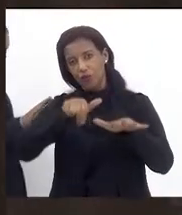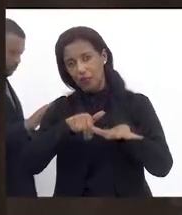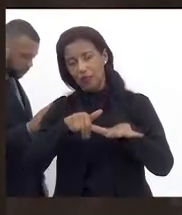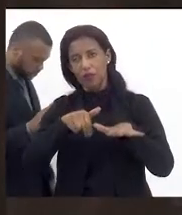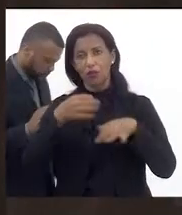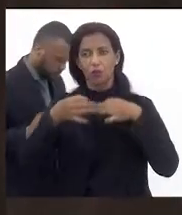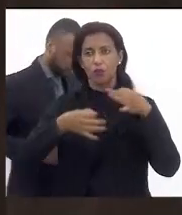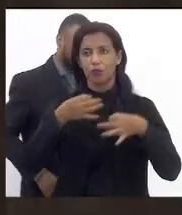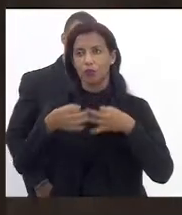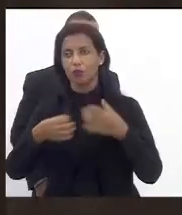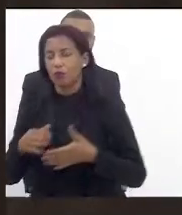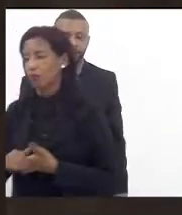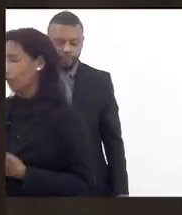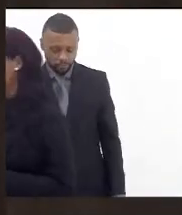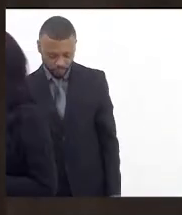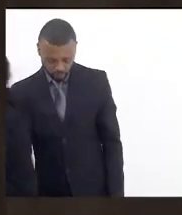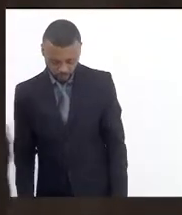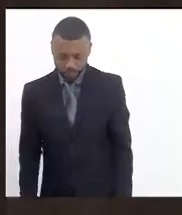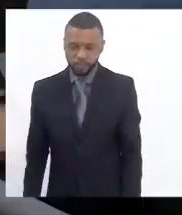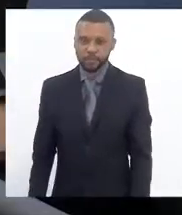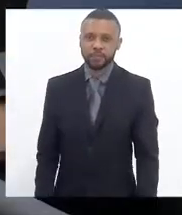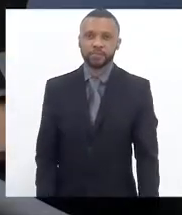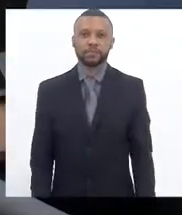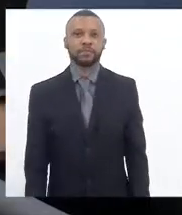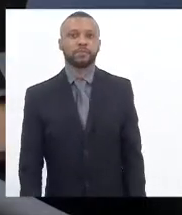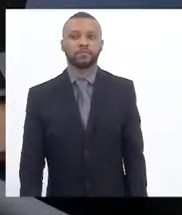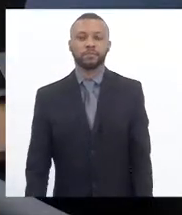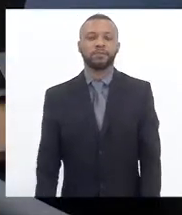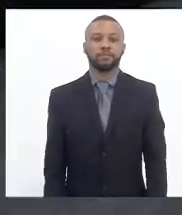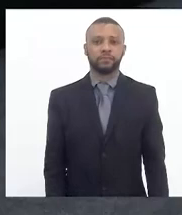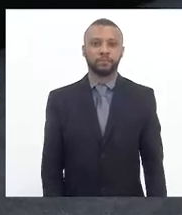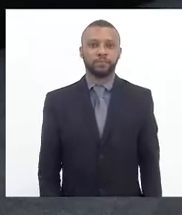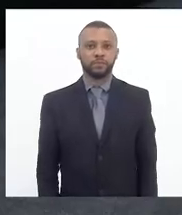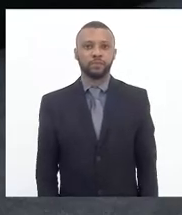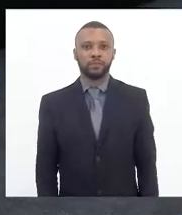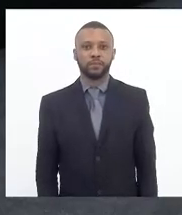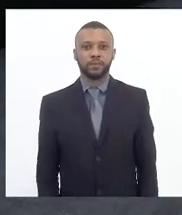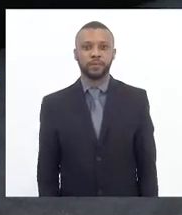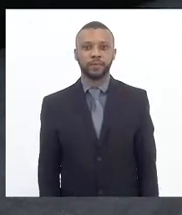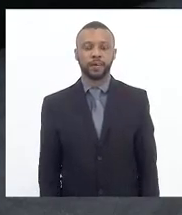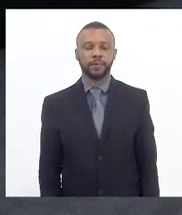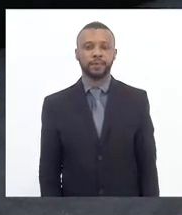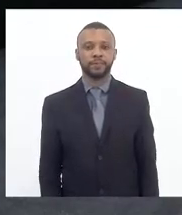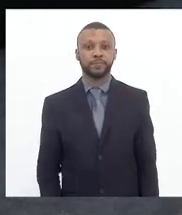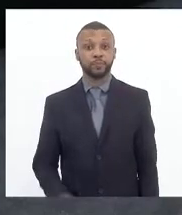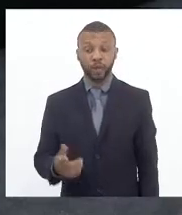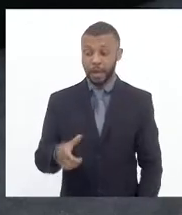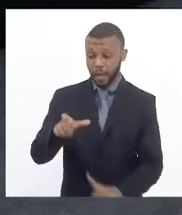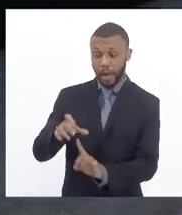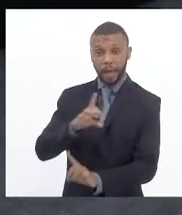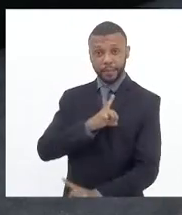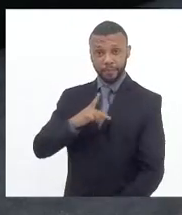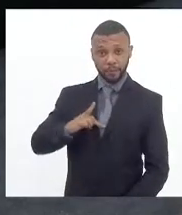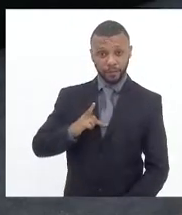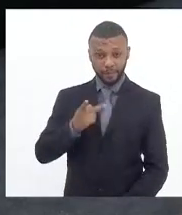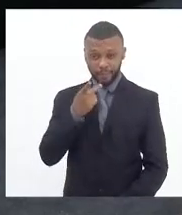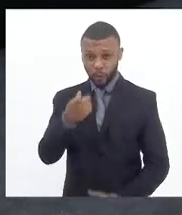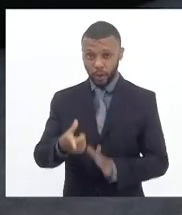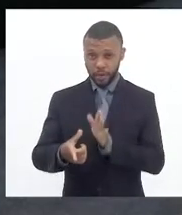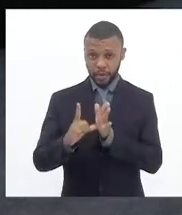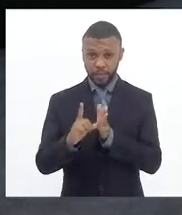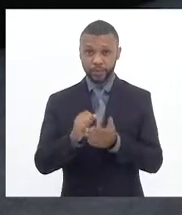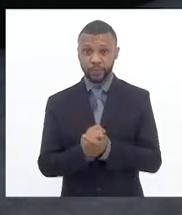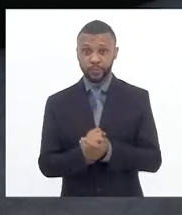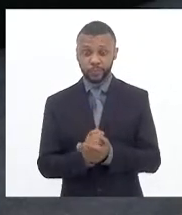questões na com muito bem colocou a colega defensora né que está que estão